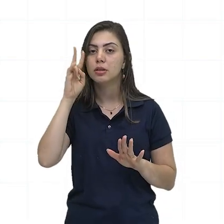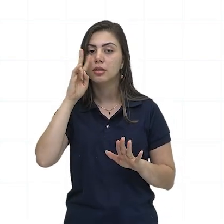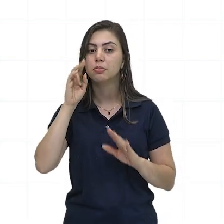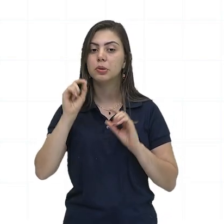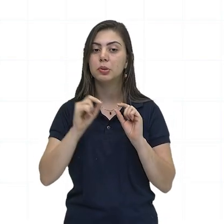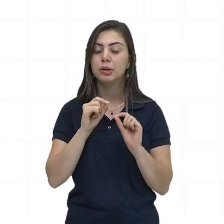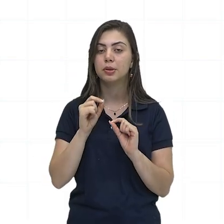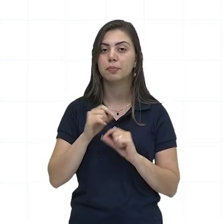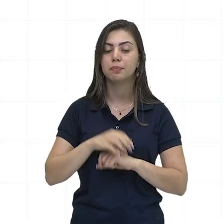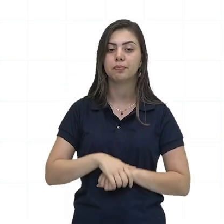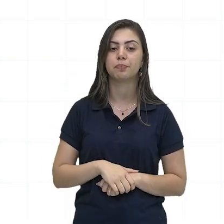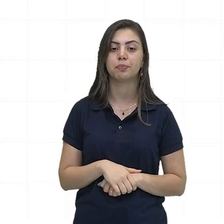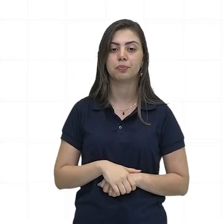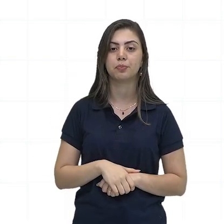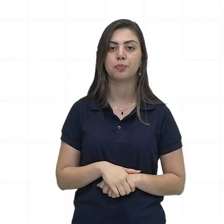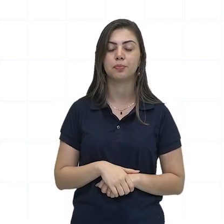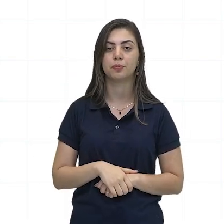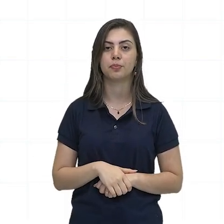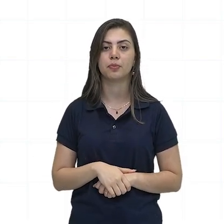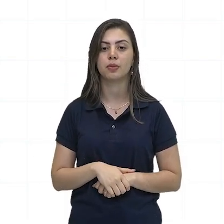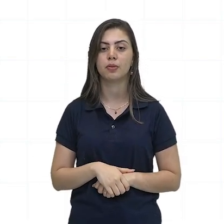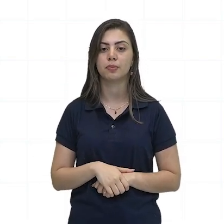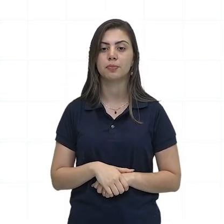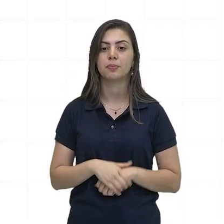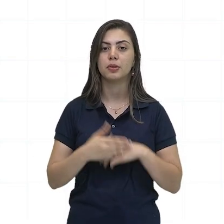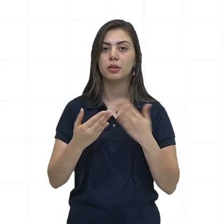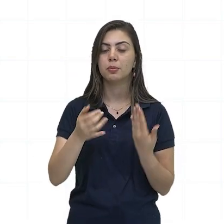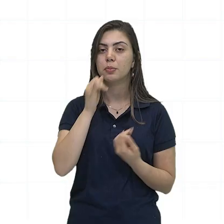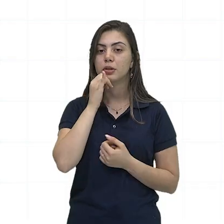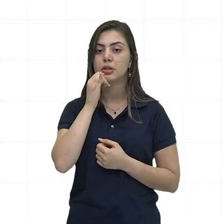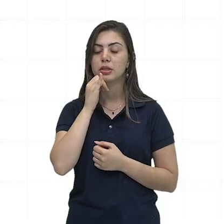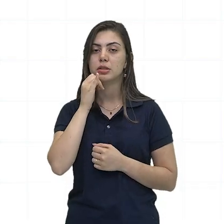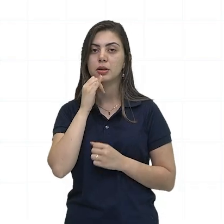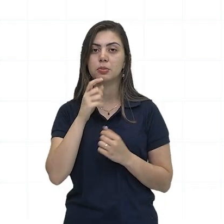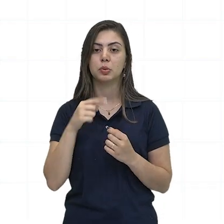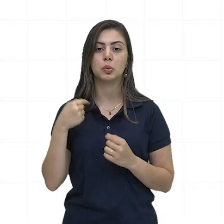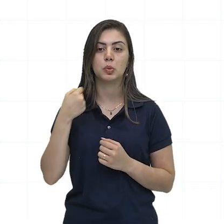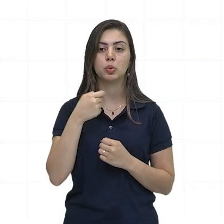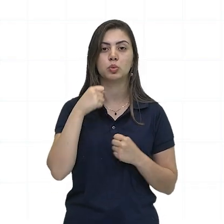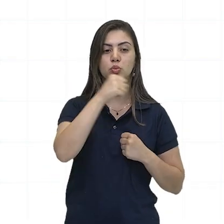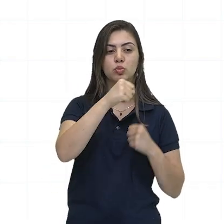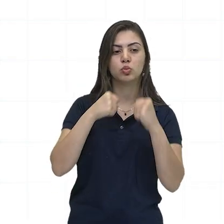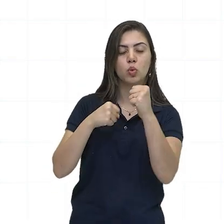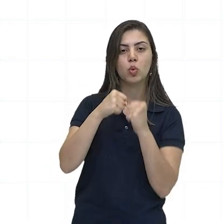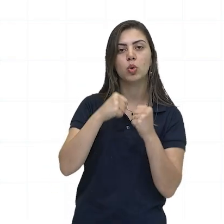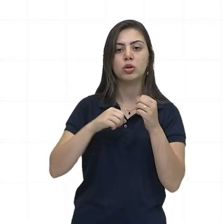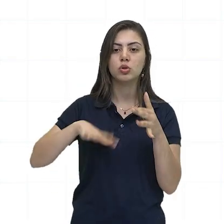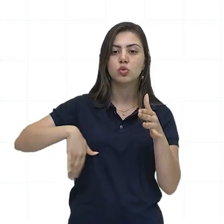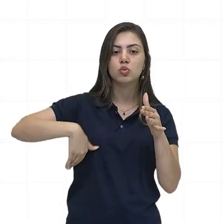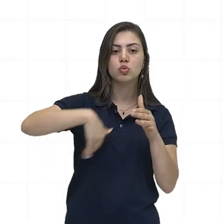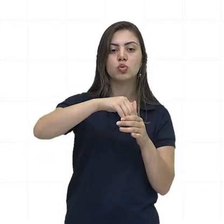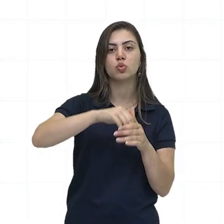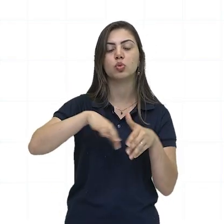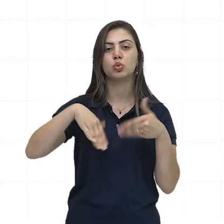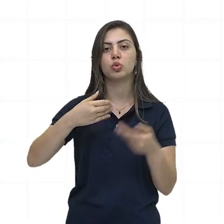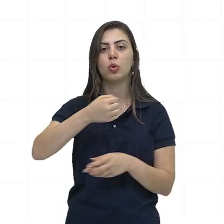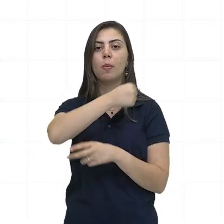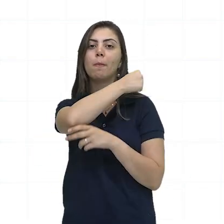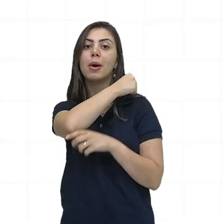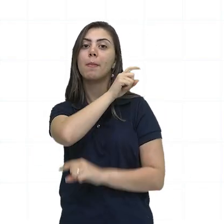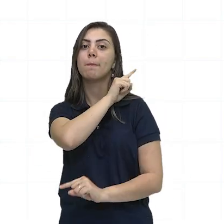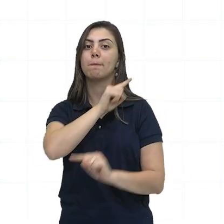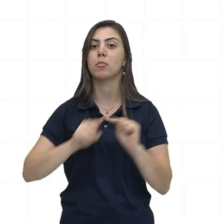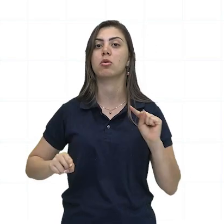no tarracá não são permitidos golpes como chutes, socos ou chaves de